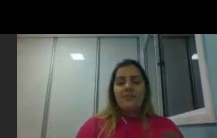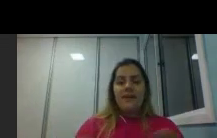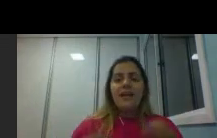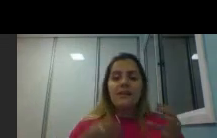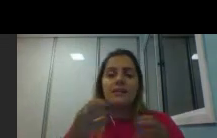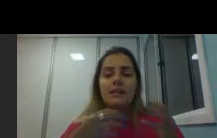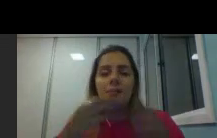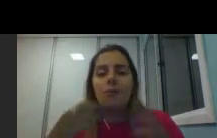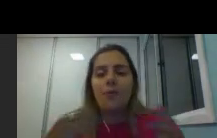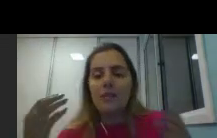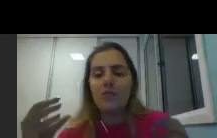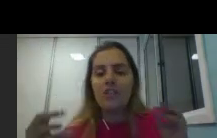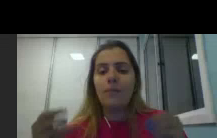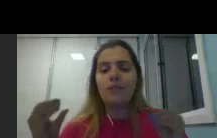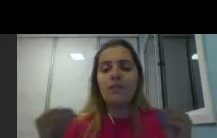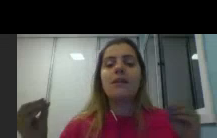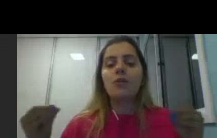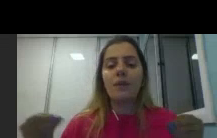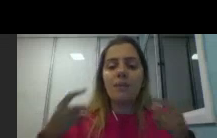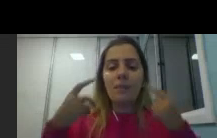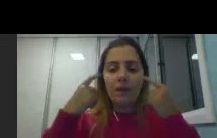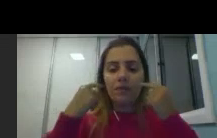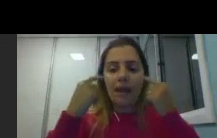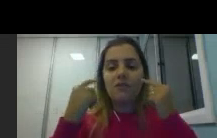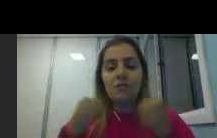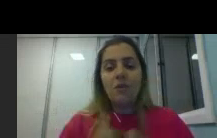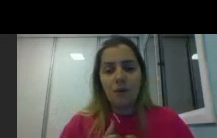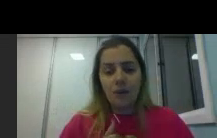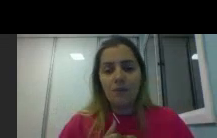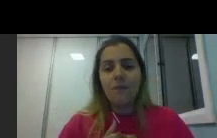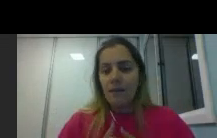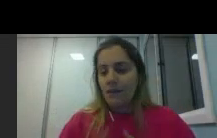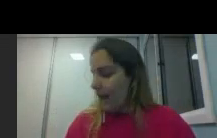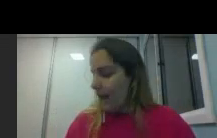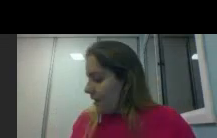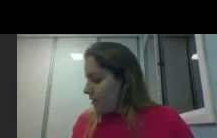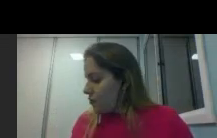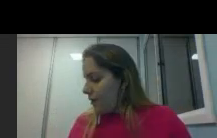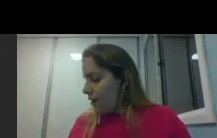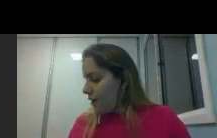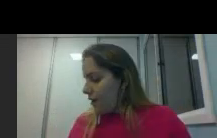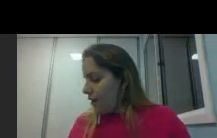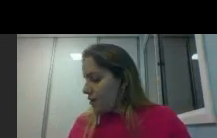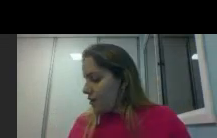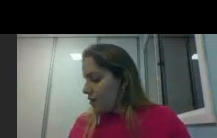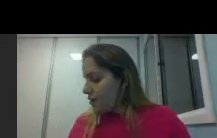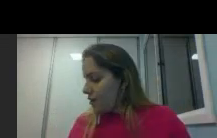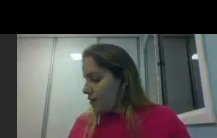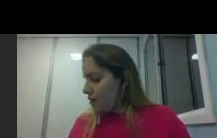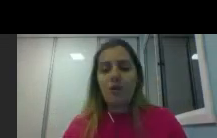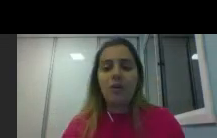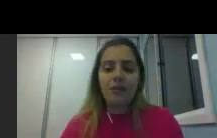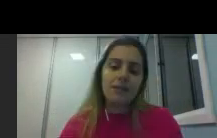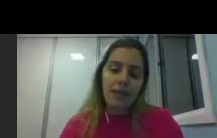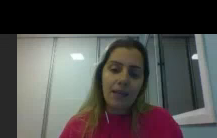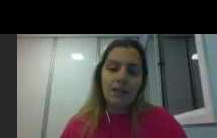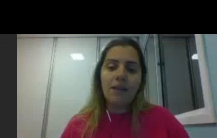tem uma diferença na proporção de deposição do pigmento na íris do olho, tá? Isso